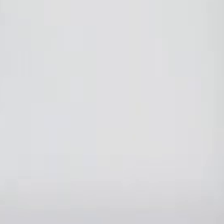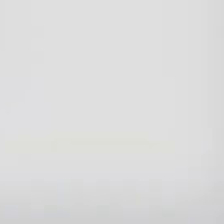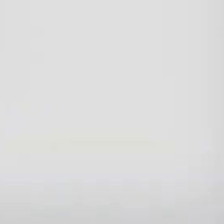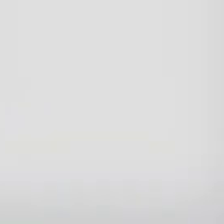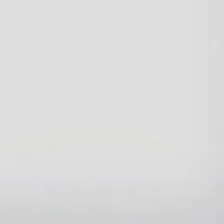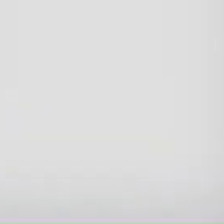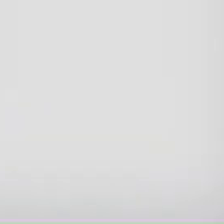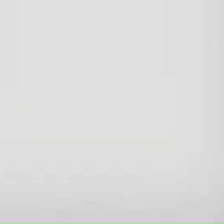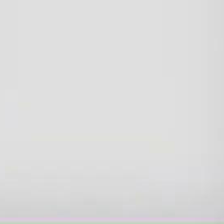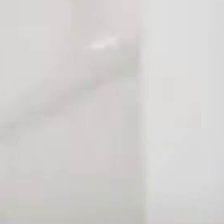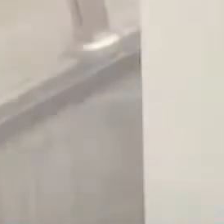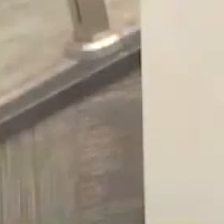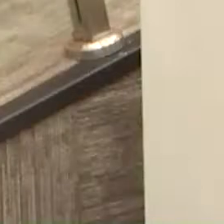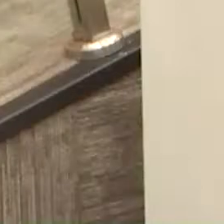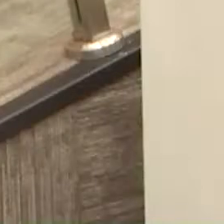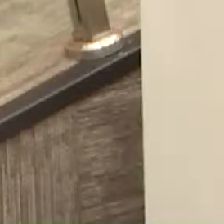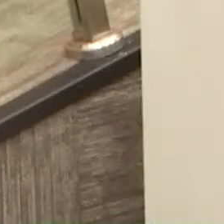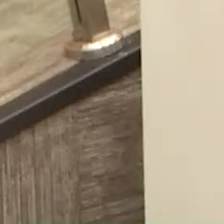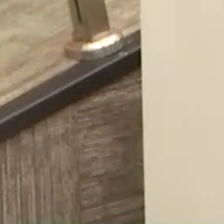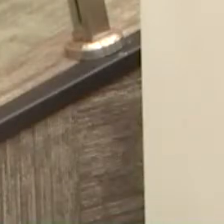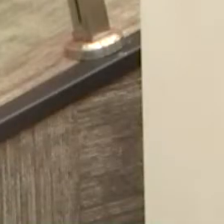TV Câmara, Campinas.